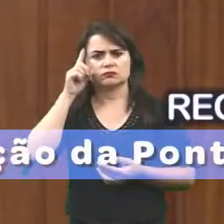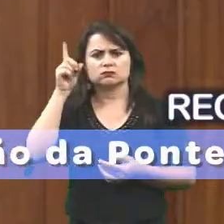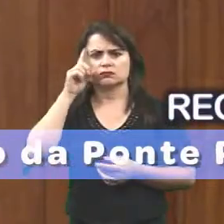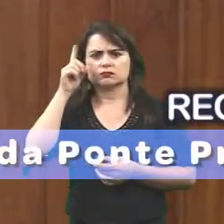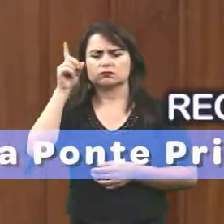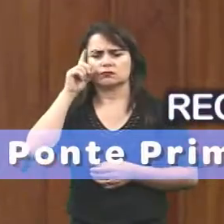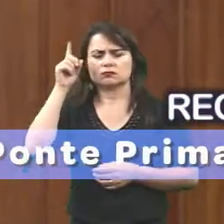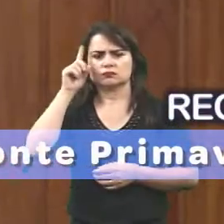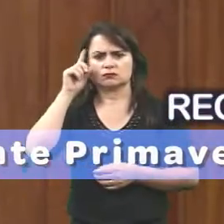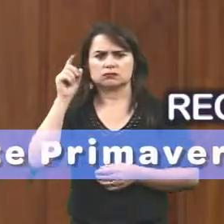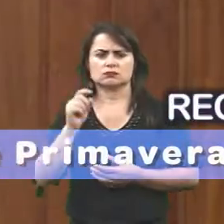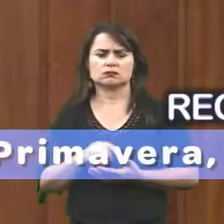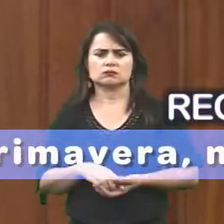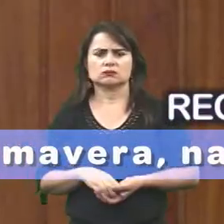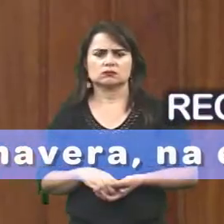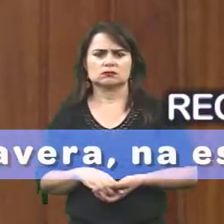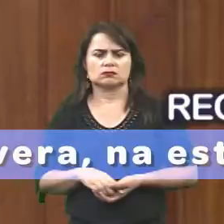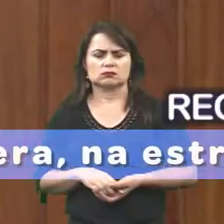Então, venho pedir aqui